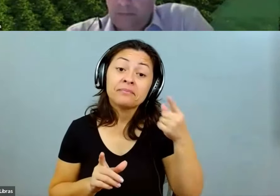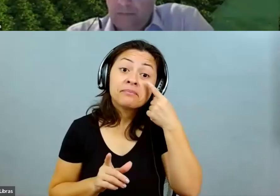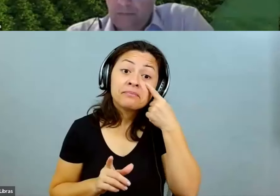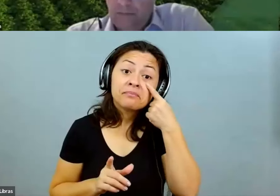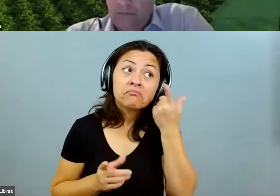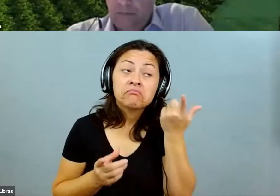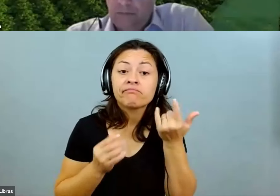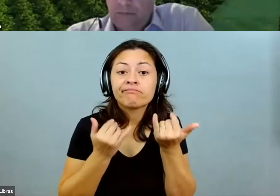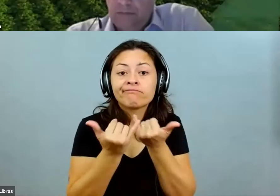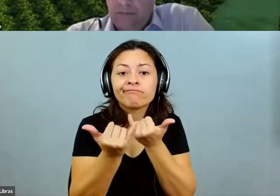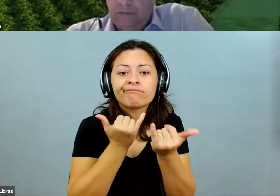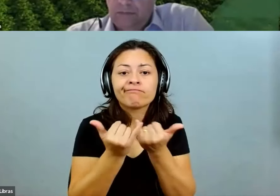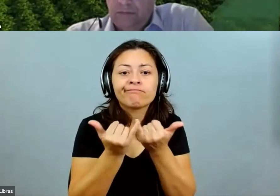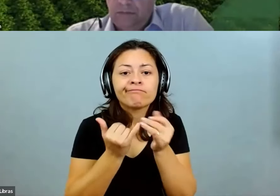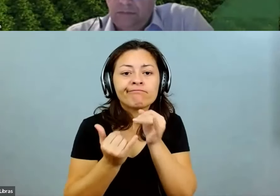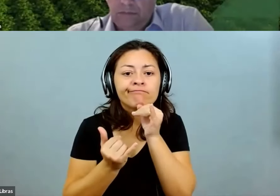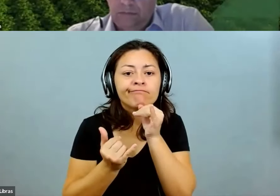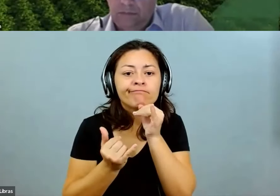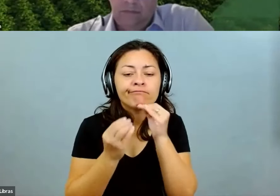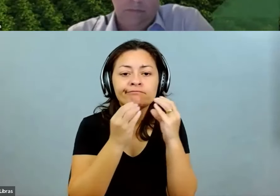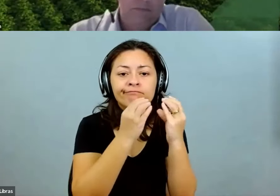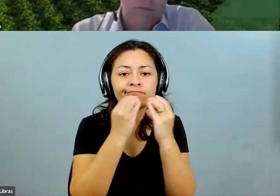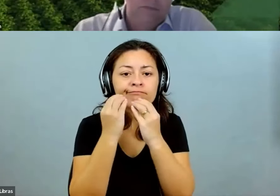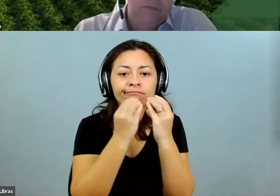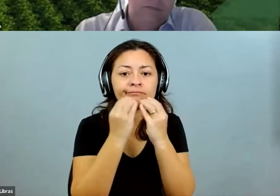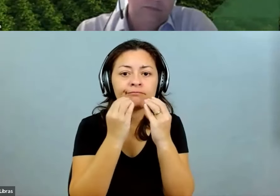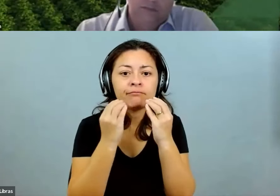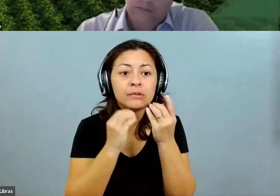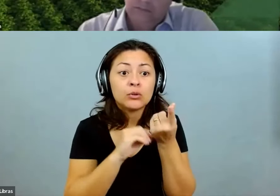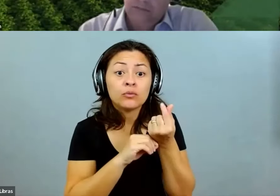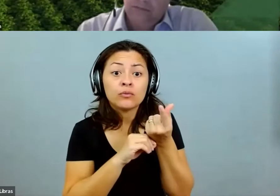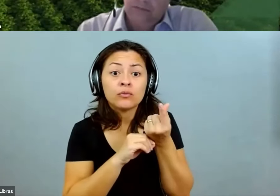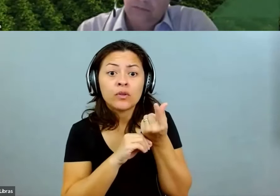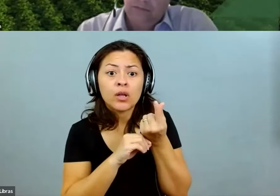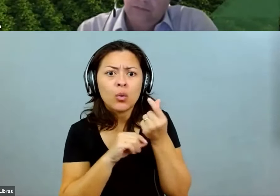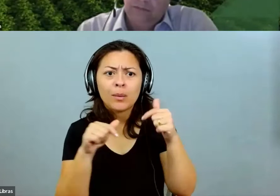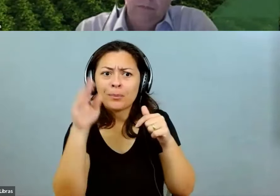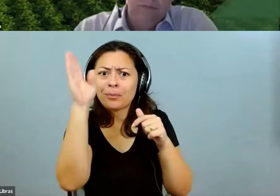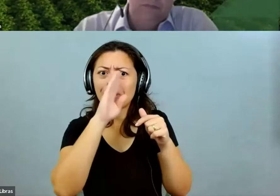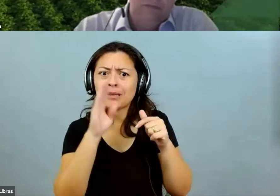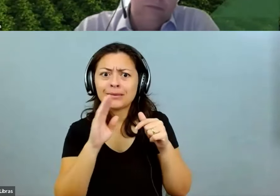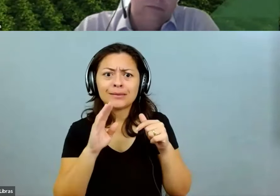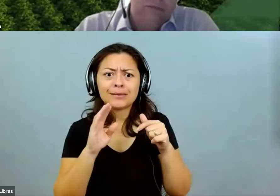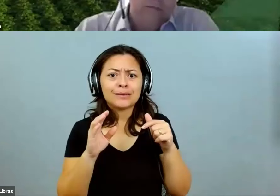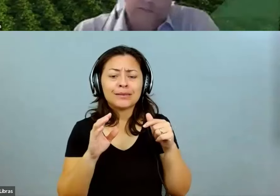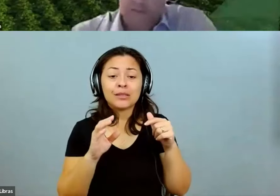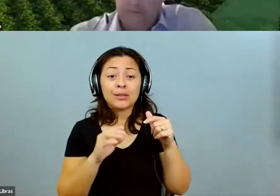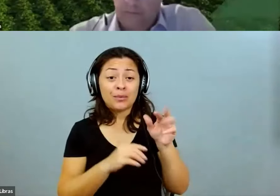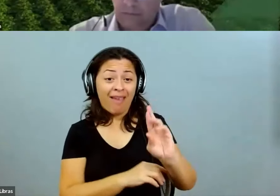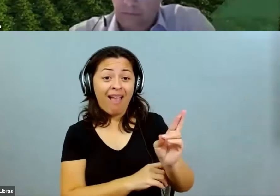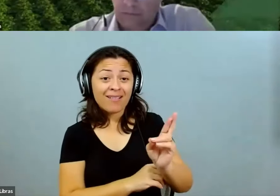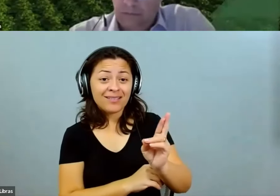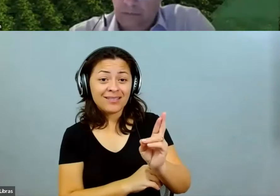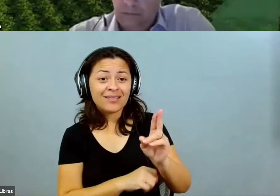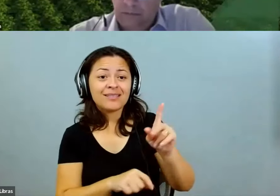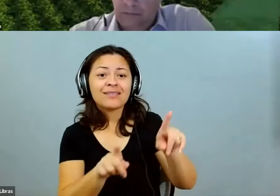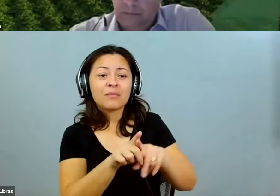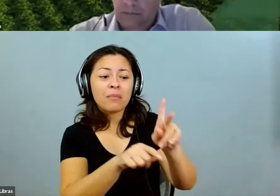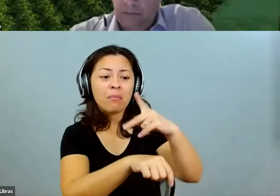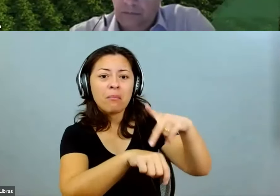o milho o milho ele o preço teve muito pressionado aqui no Brasil especialmente o preço em reais e no mercado internacional